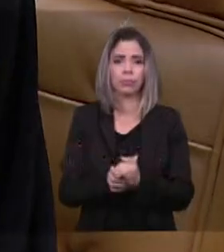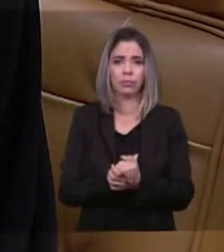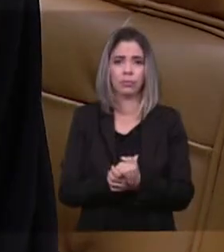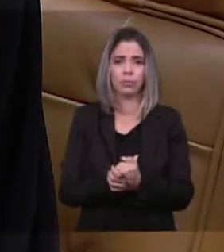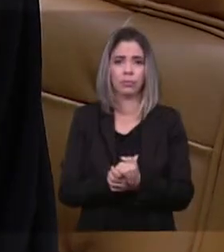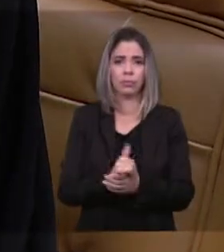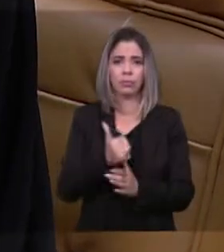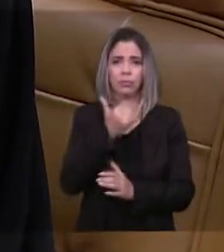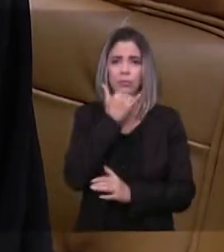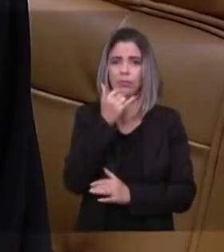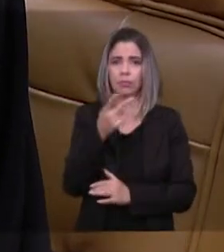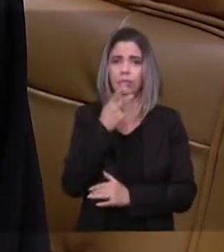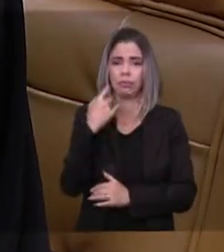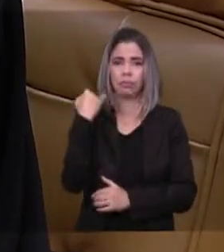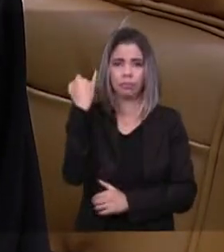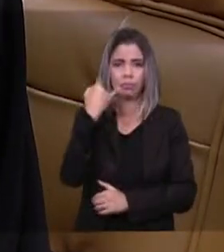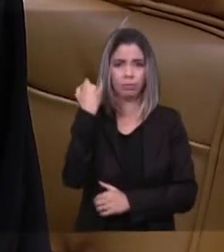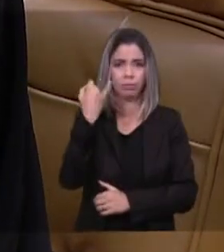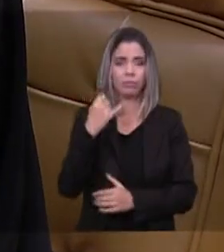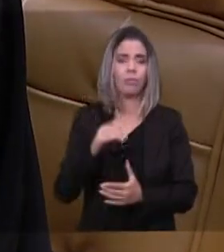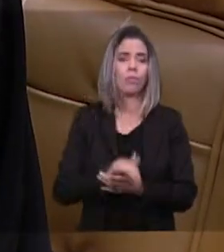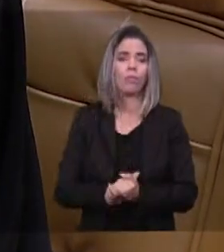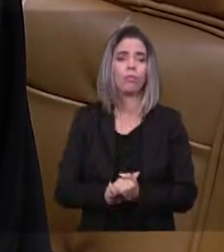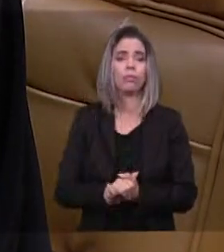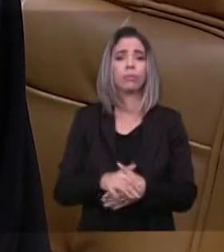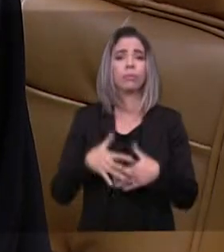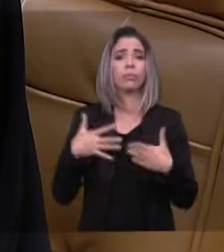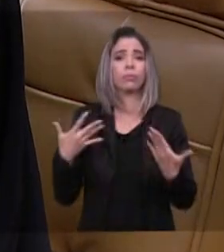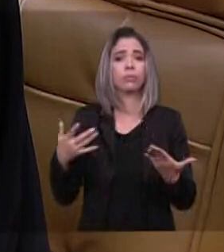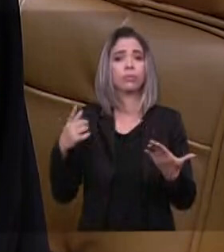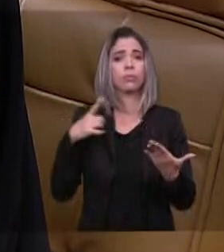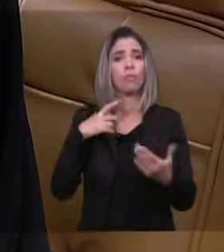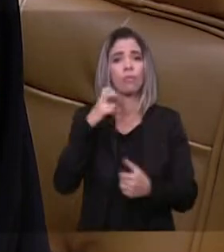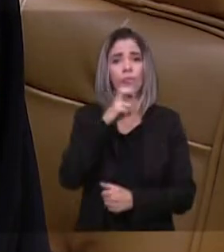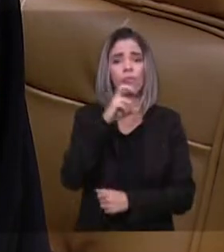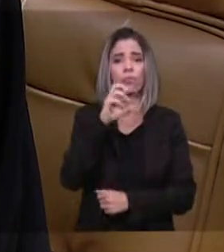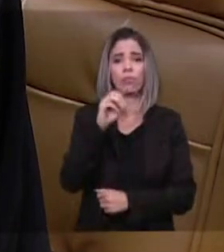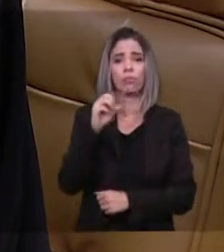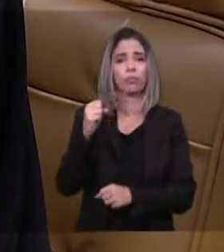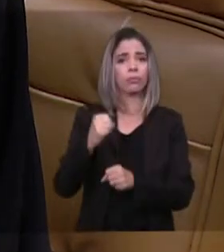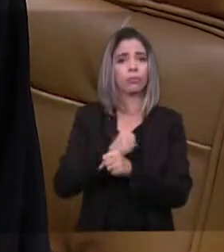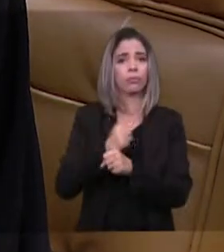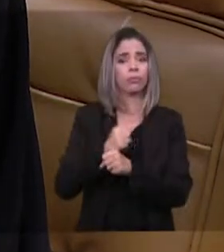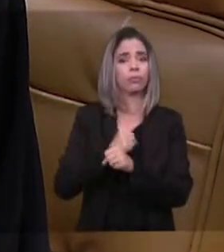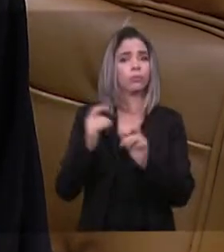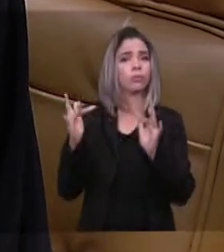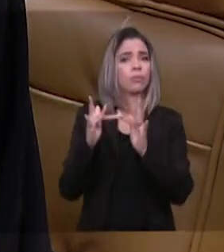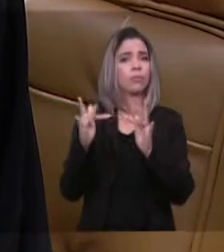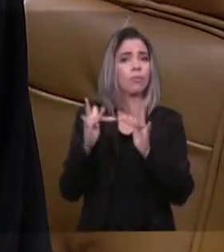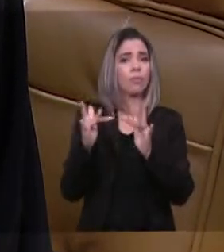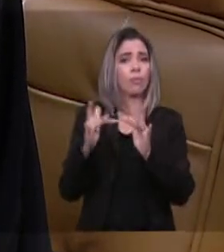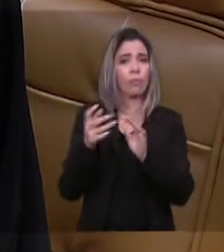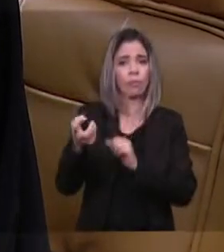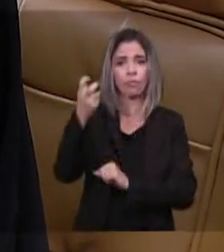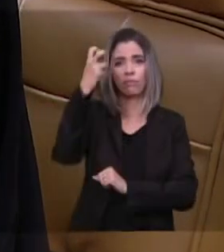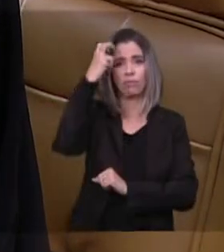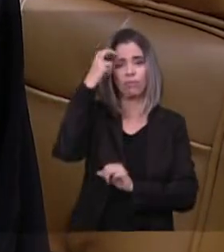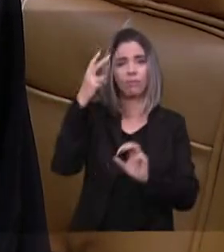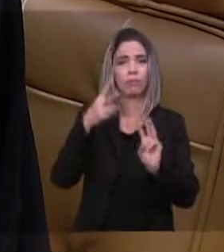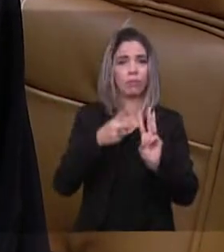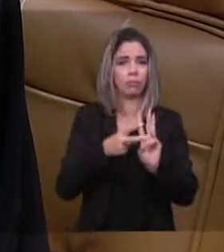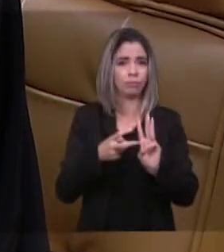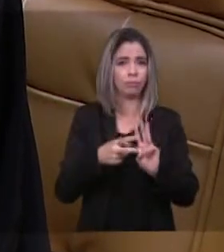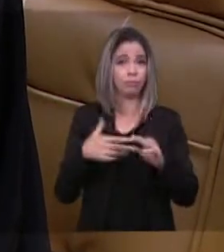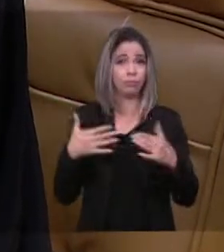a provisoriedade que regeu toda a política indigenista dos 500 anos de contato. Nesse cenário, digo eu,